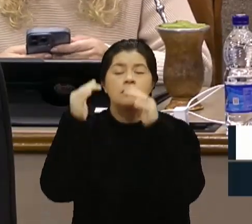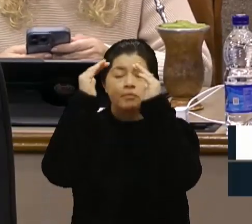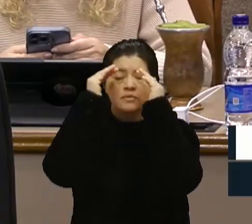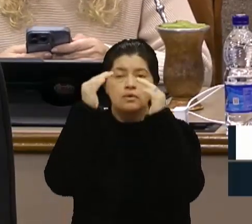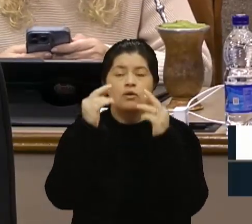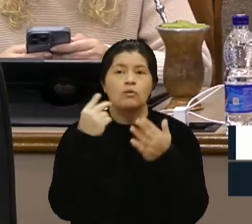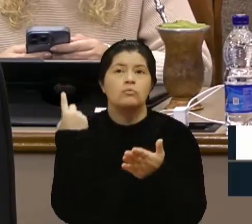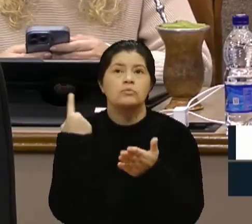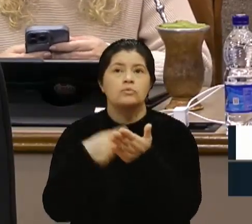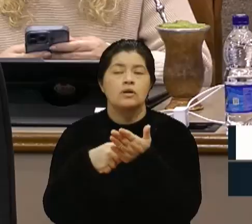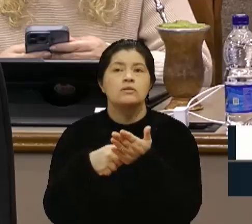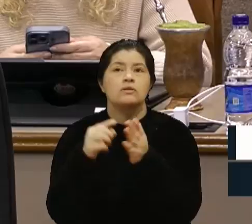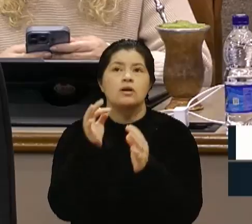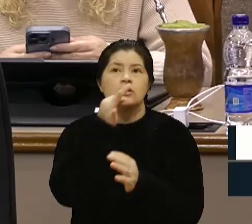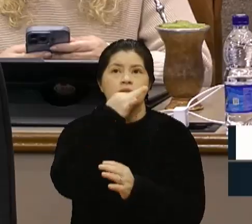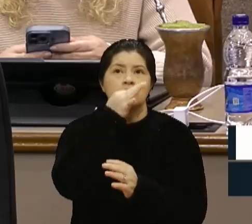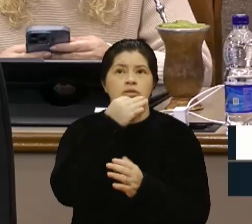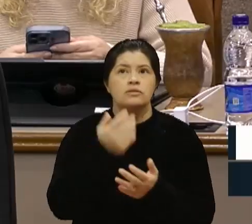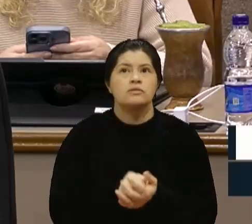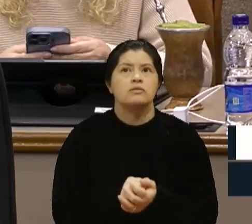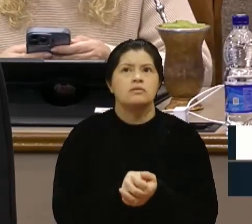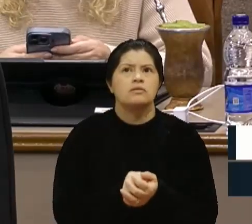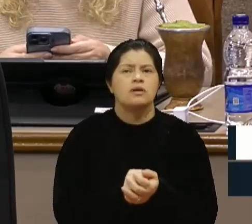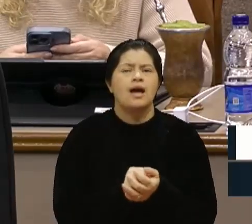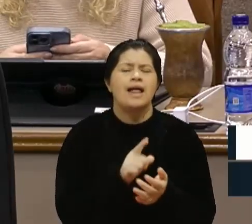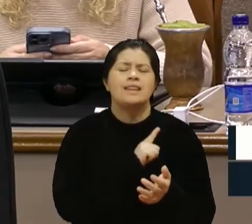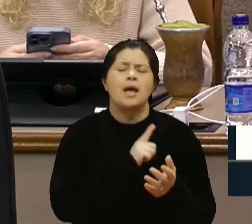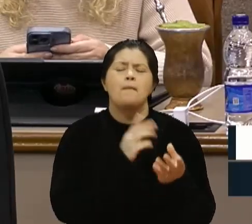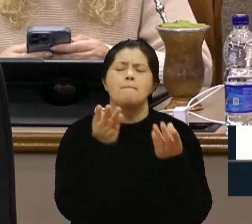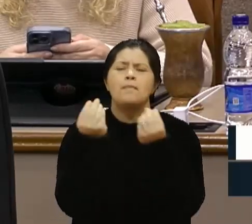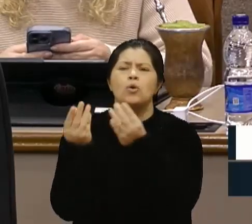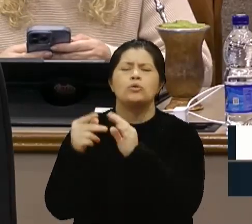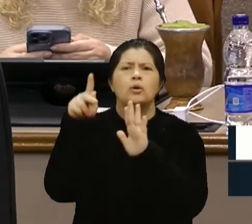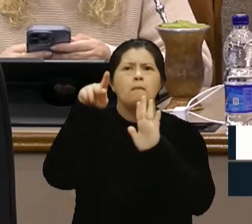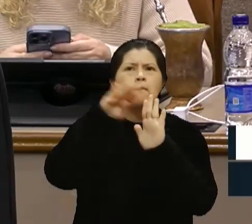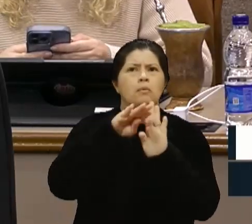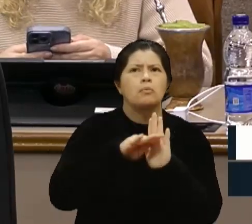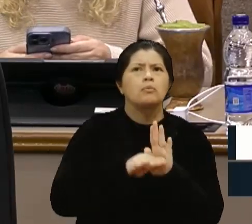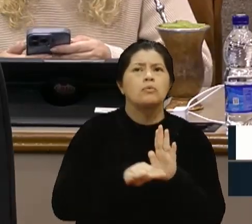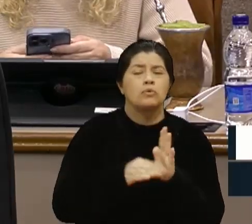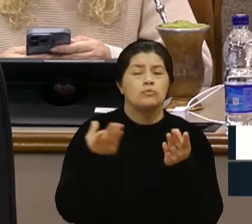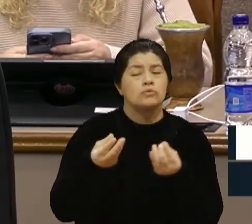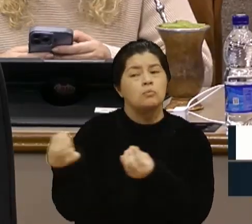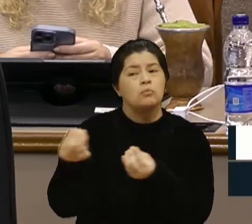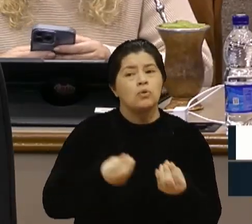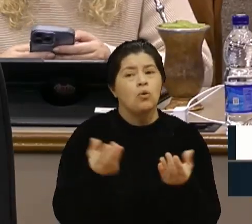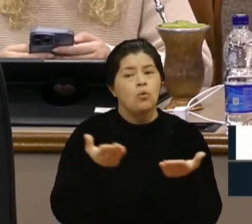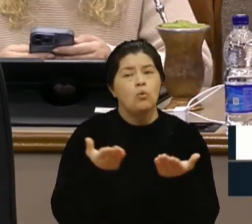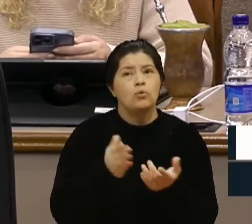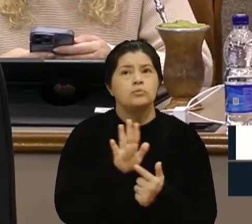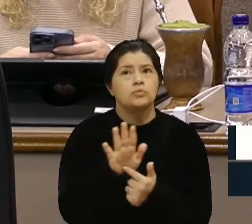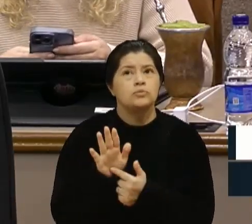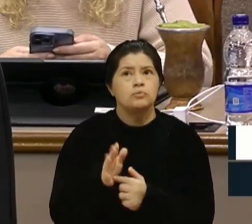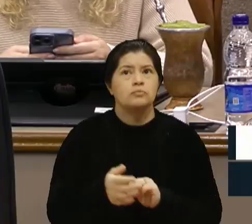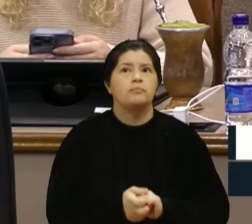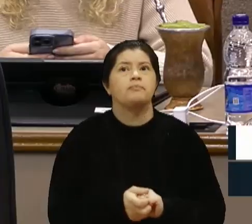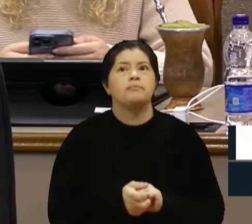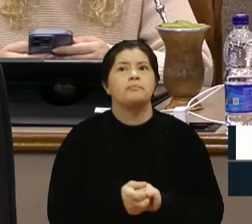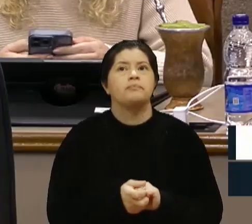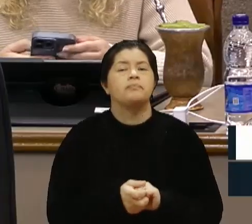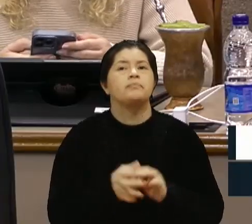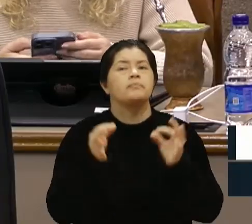Caxias, né? Veja que nós temos muitos programas e projetos, como o senhor trouxe aqui hoje, né? Então, isto